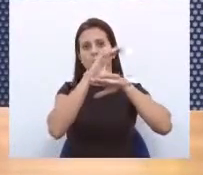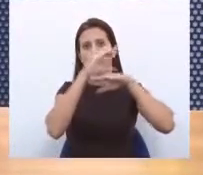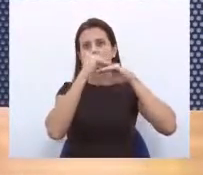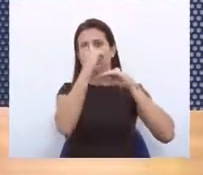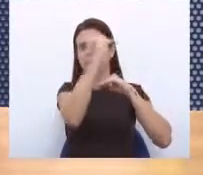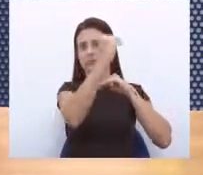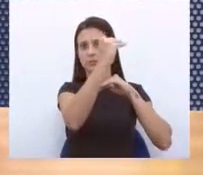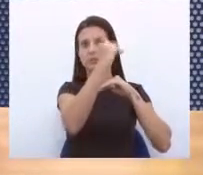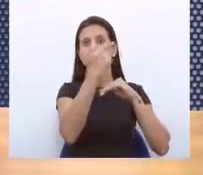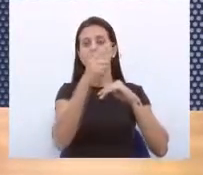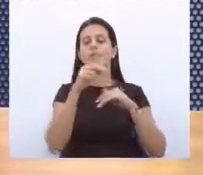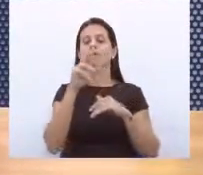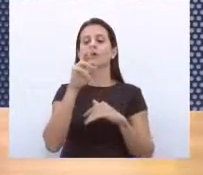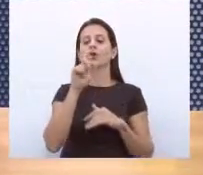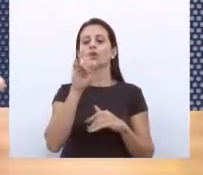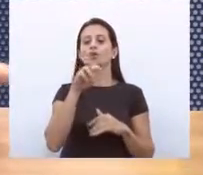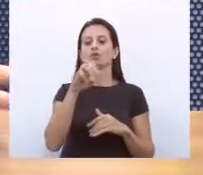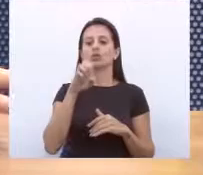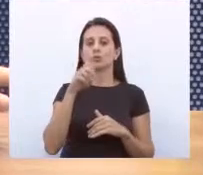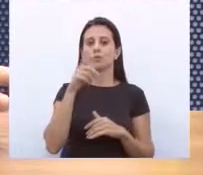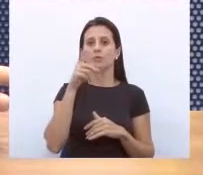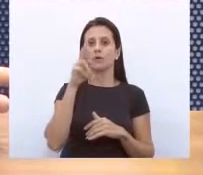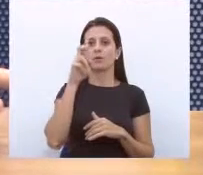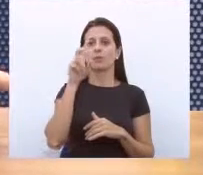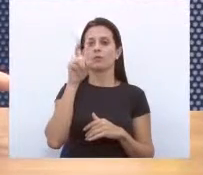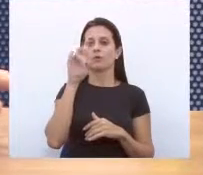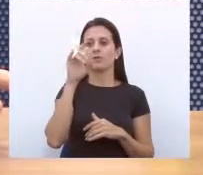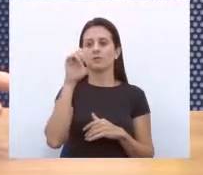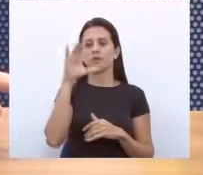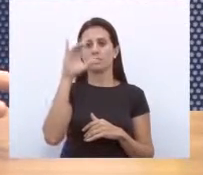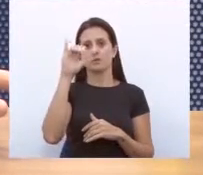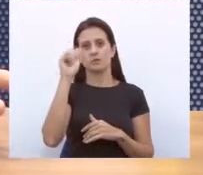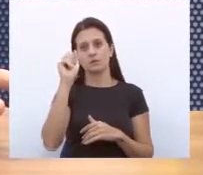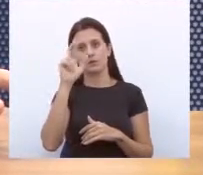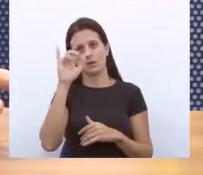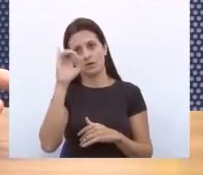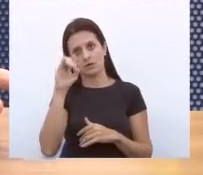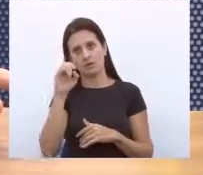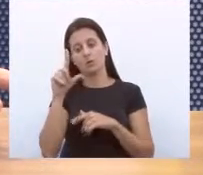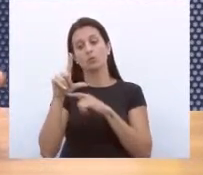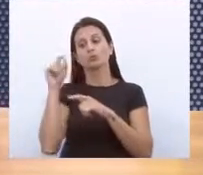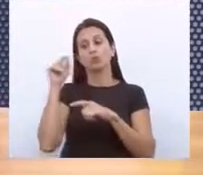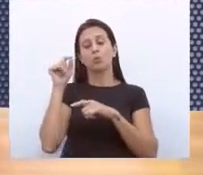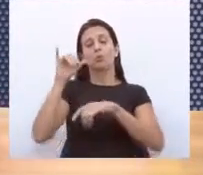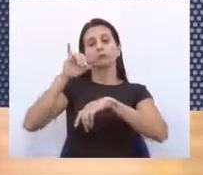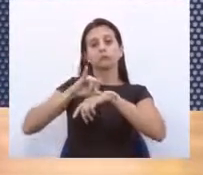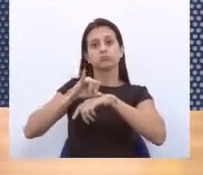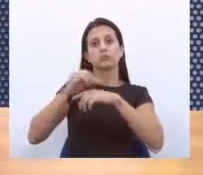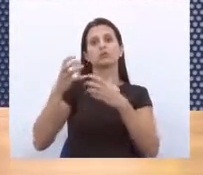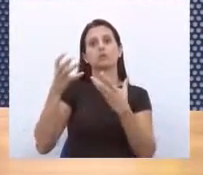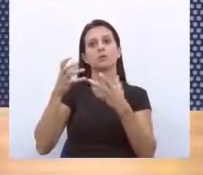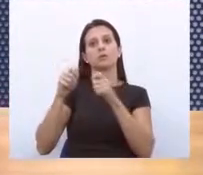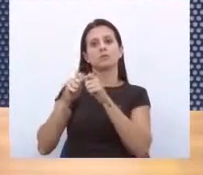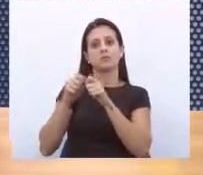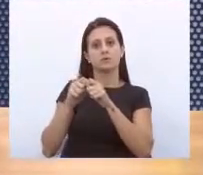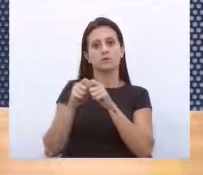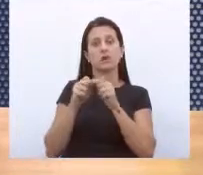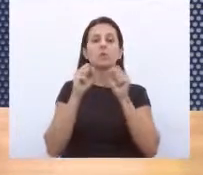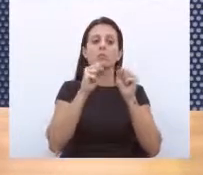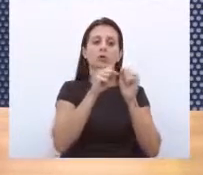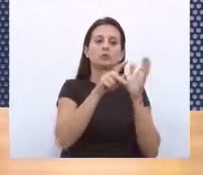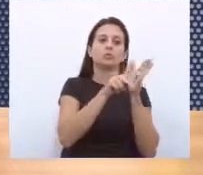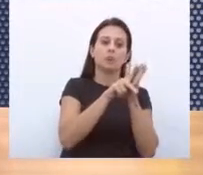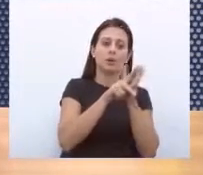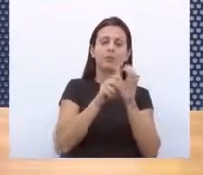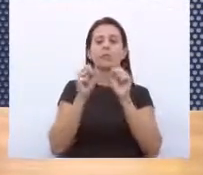regime previdenciário, isso é uma escolha que o município pode fazer. Ele pode adotar o regime próprio, como pode adotar